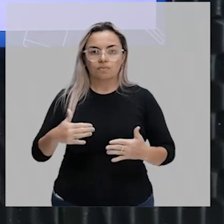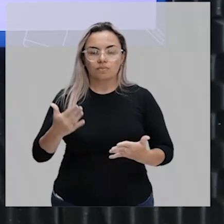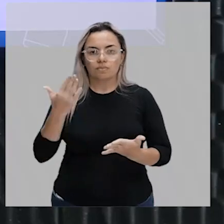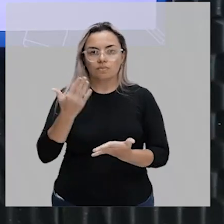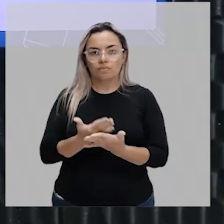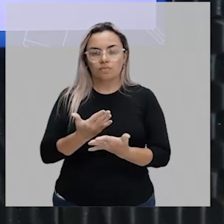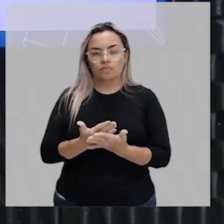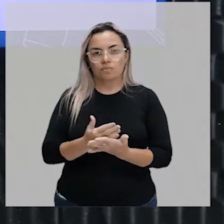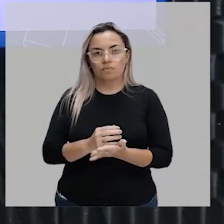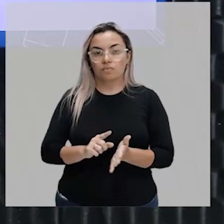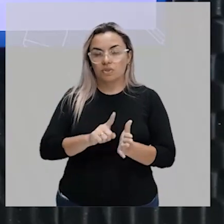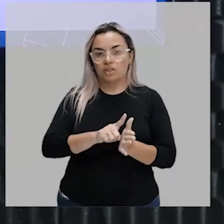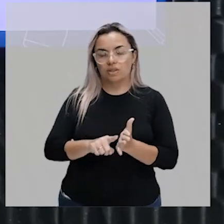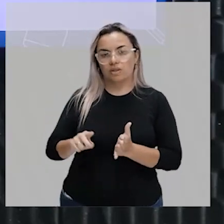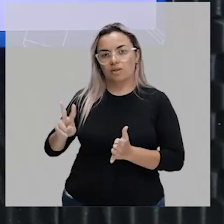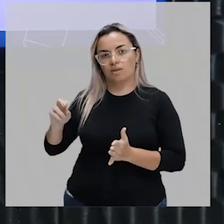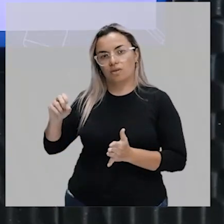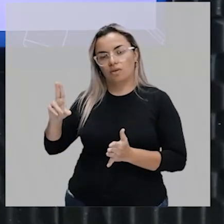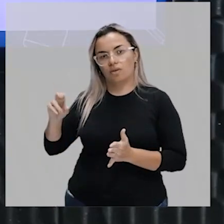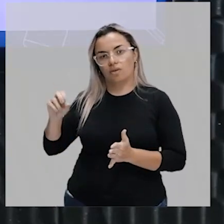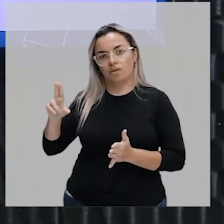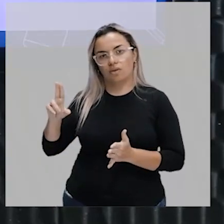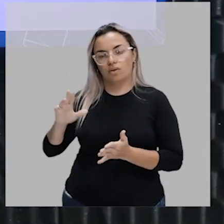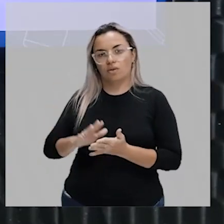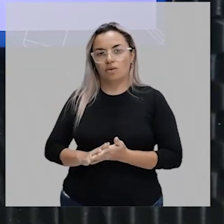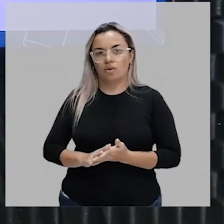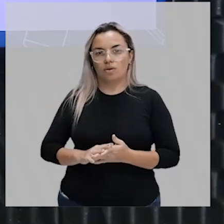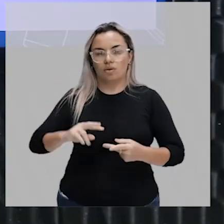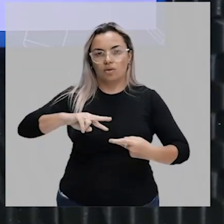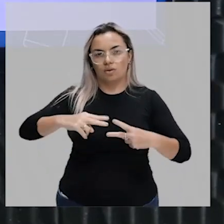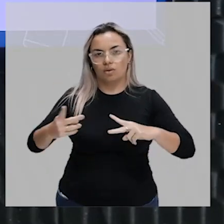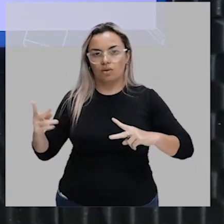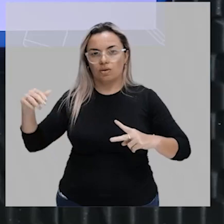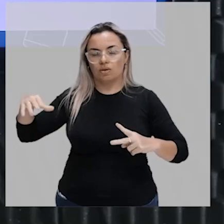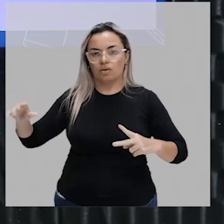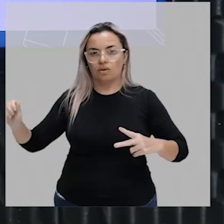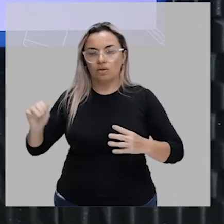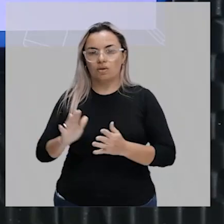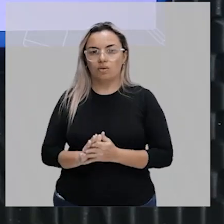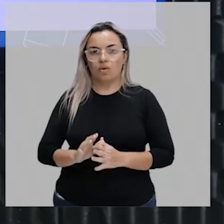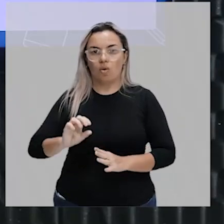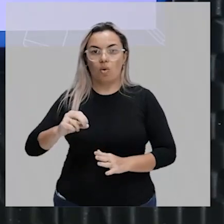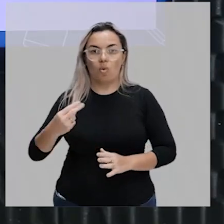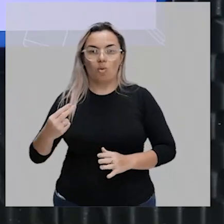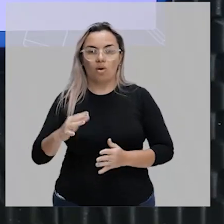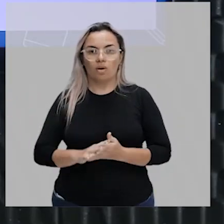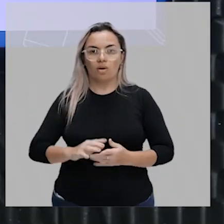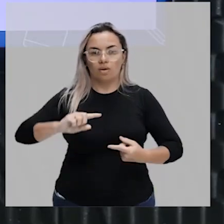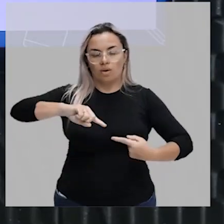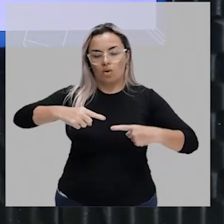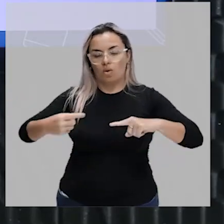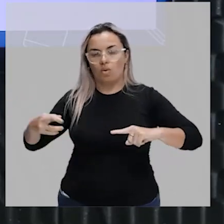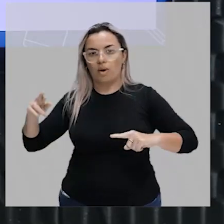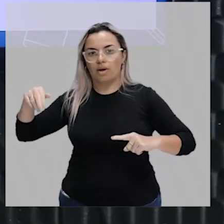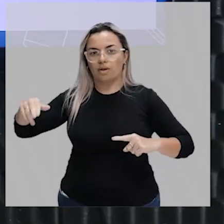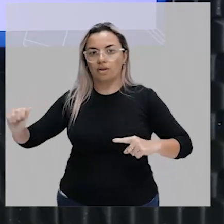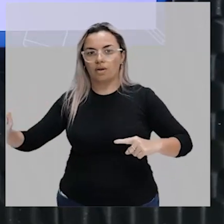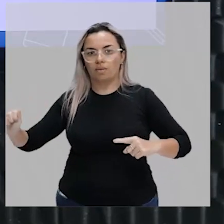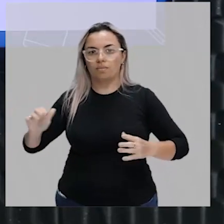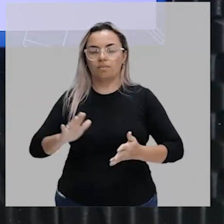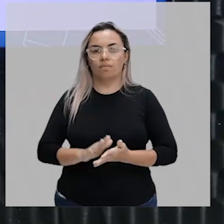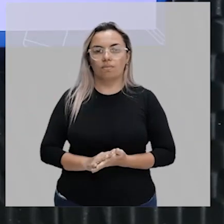dos vírus, os vírus eles podem ter como material genético DNA ou RNA,